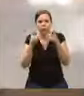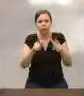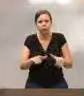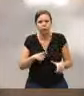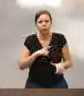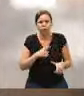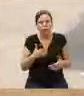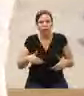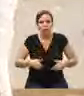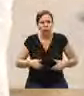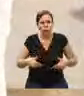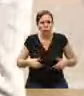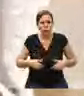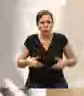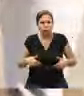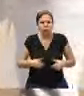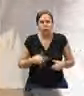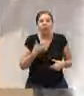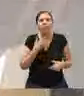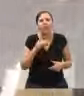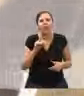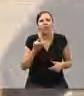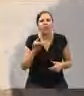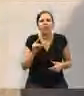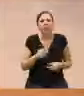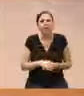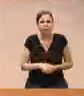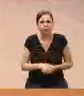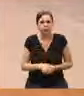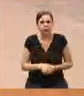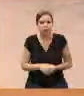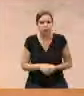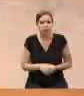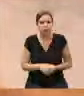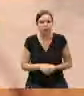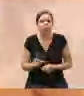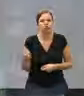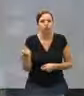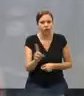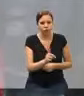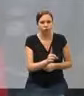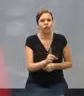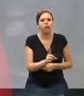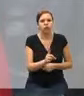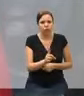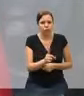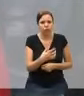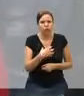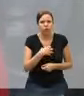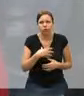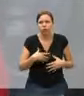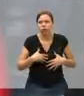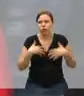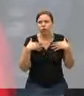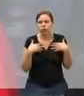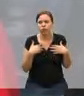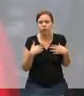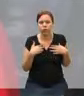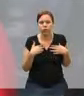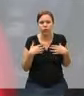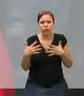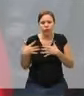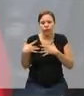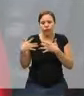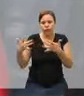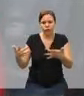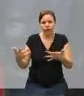a fome é grande e a sede gigantesca, eles chegam lá. Eu me sinto orgulhoso pela Fraternidade